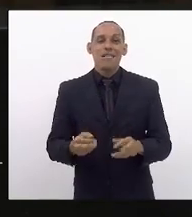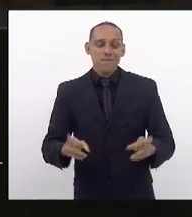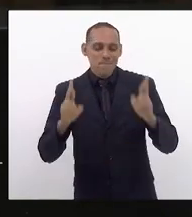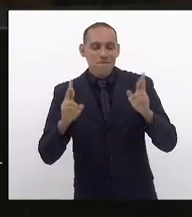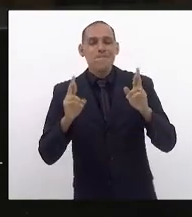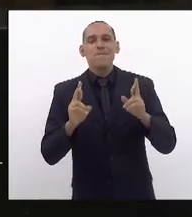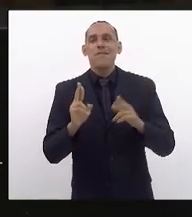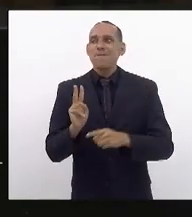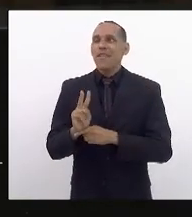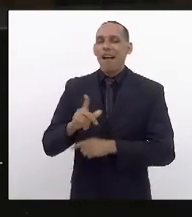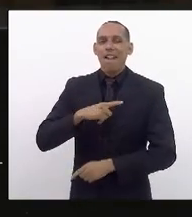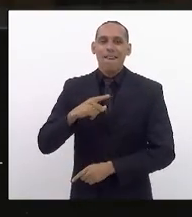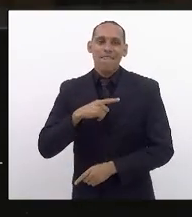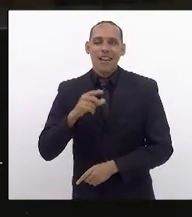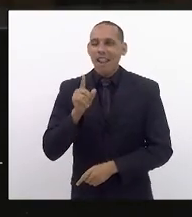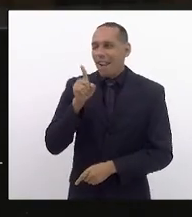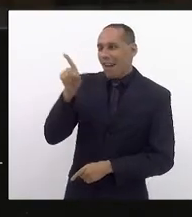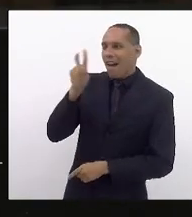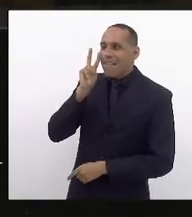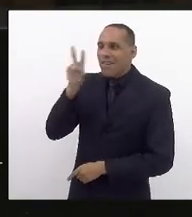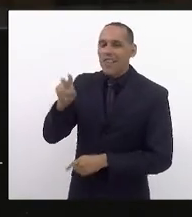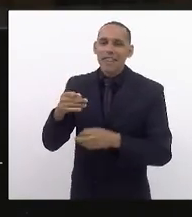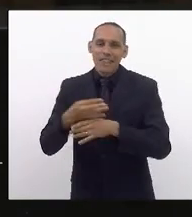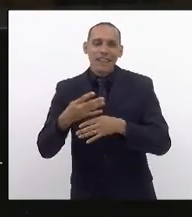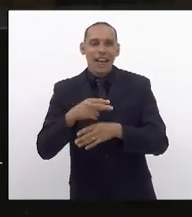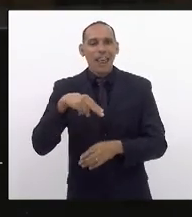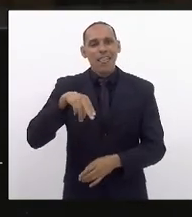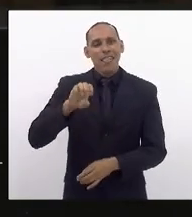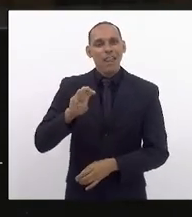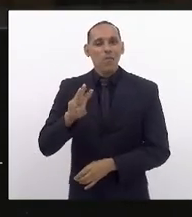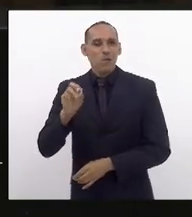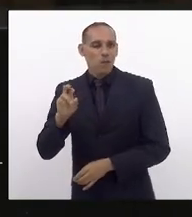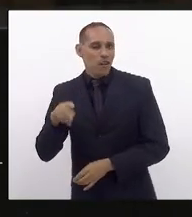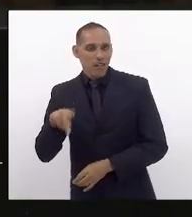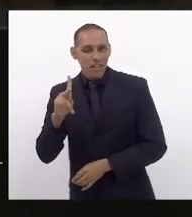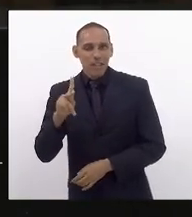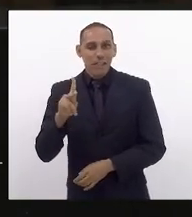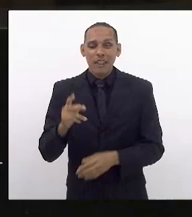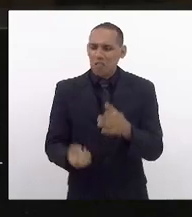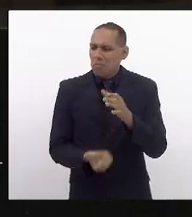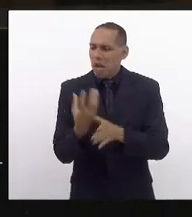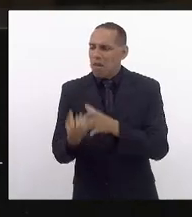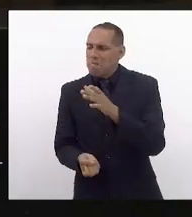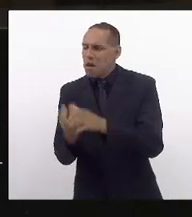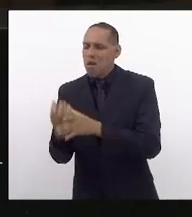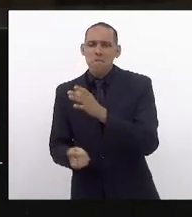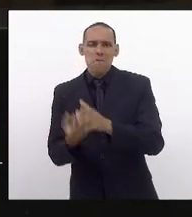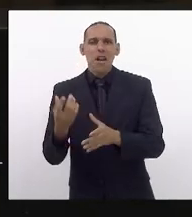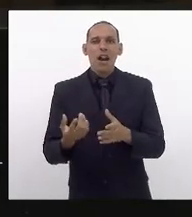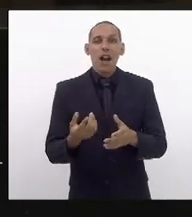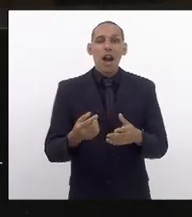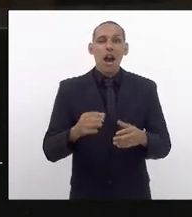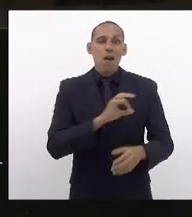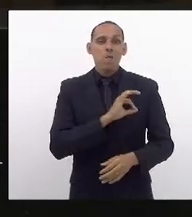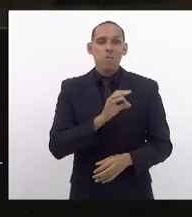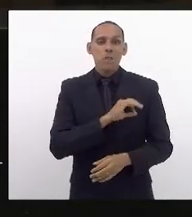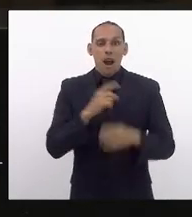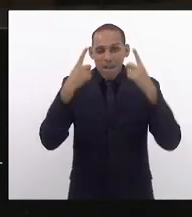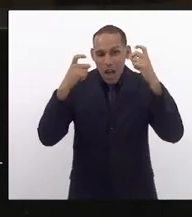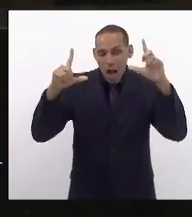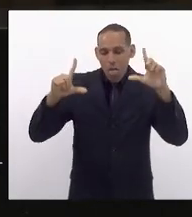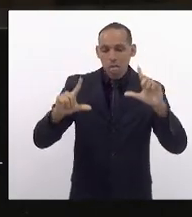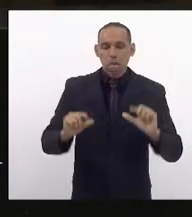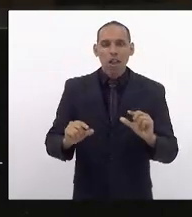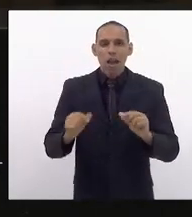do que eu vi na cidade de Newark, com aquela construção de redução da letalidade policial, mas não só